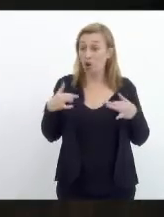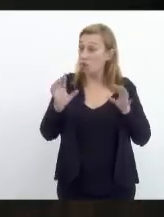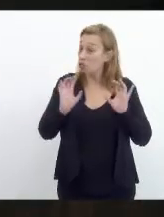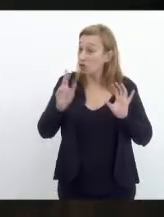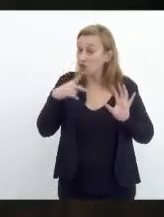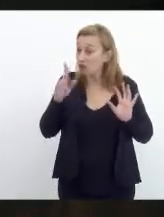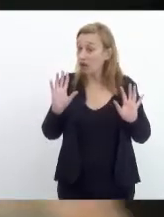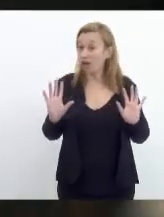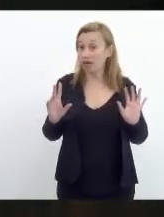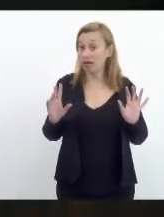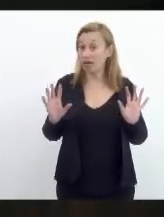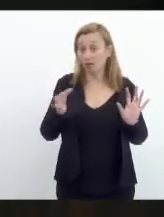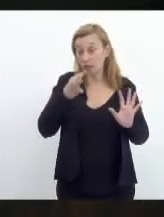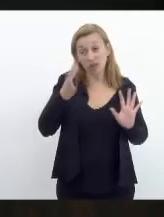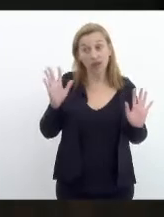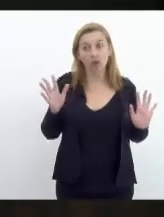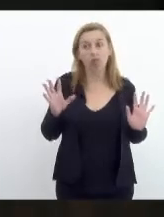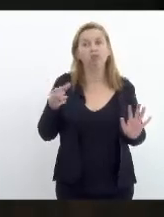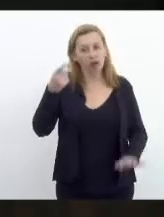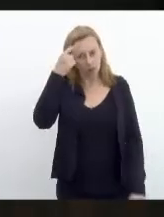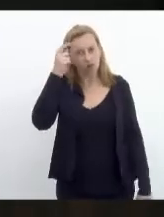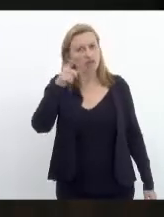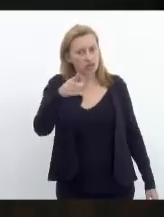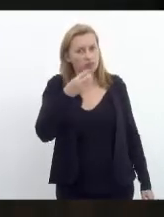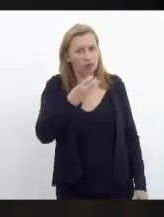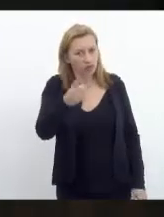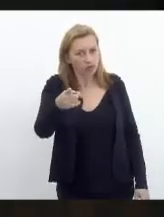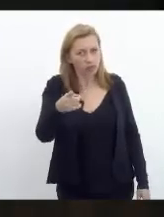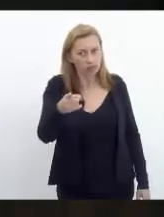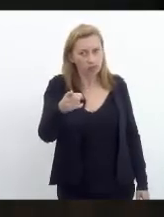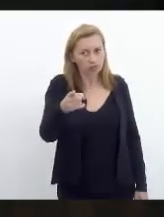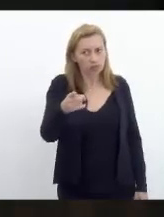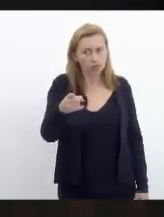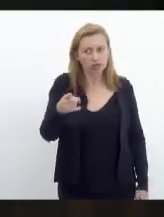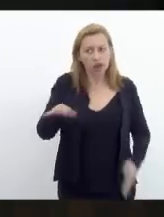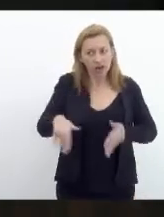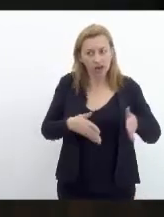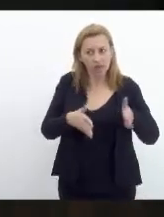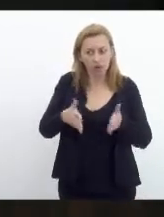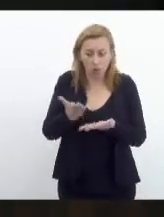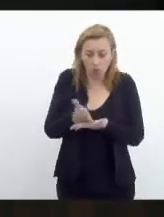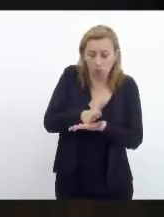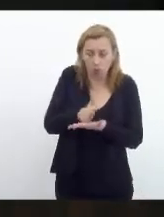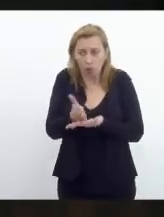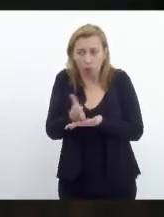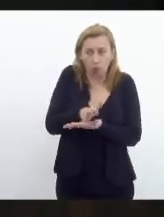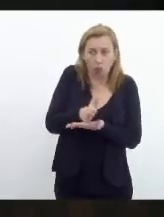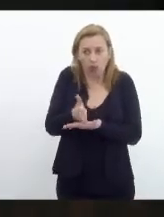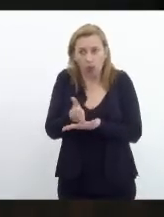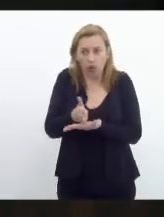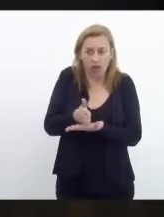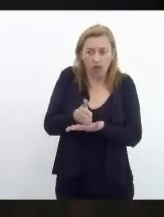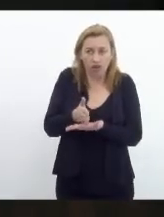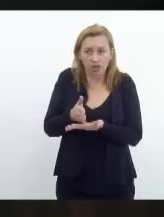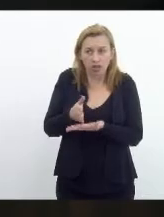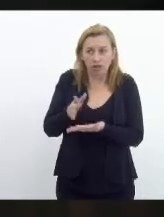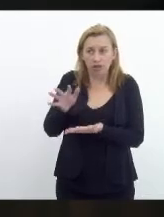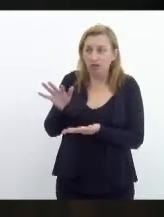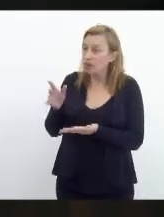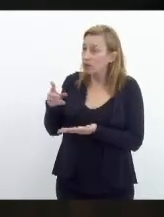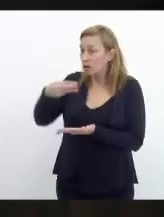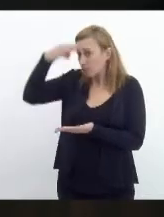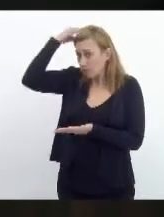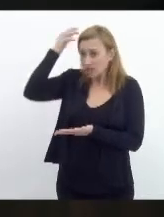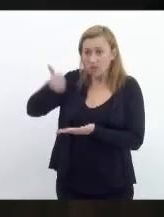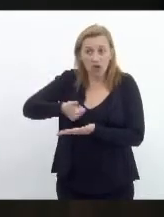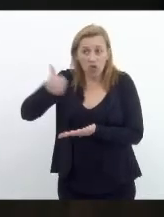bate pronto. Aí tem consenso. Então, viu? Aqui olha tem só. Que ter o caminho do meio. Nem... Faz isso, Márcio, porque vai valer